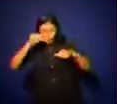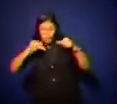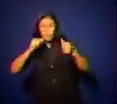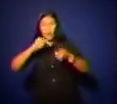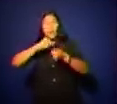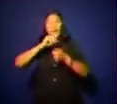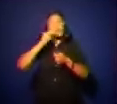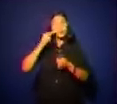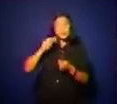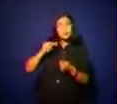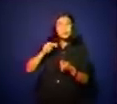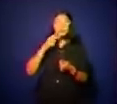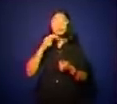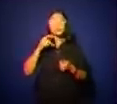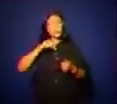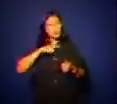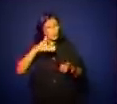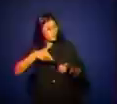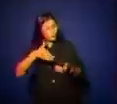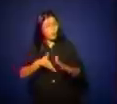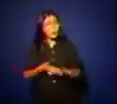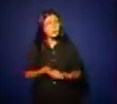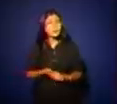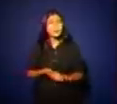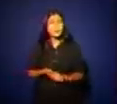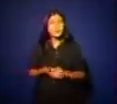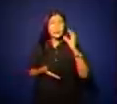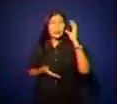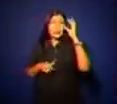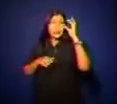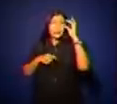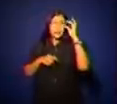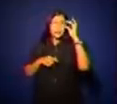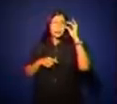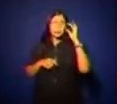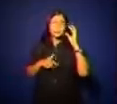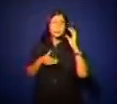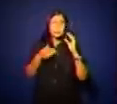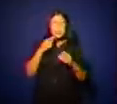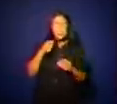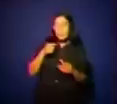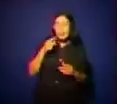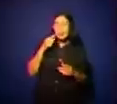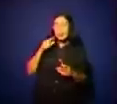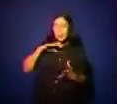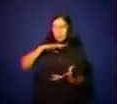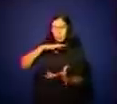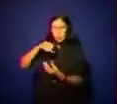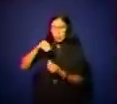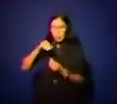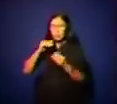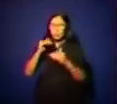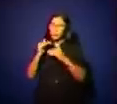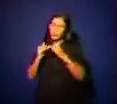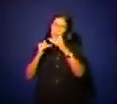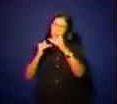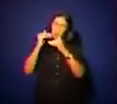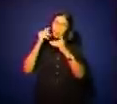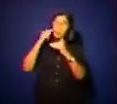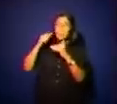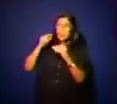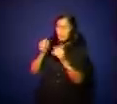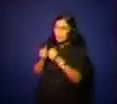existentes avaliação dos programas existentes tem uma coisa aqui no mundo desenvolvido na pandemia começou a falar muito